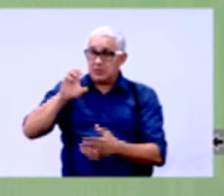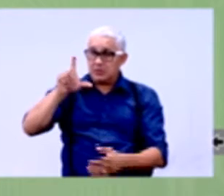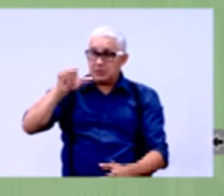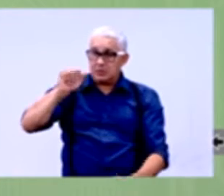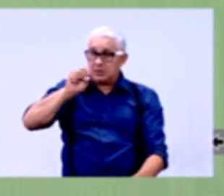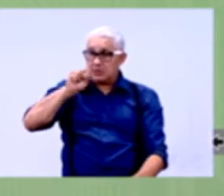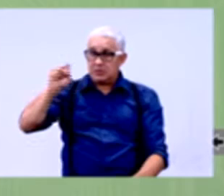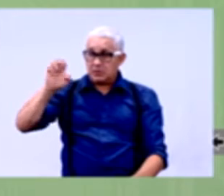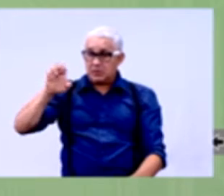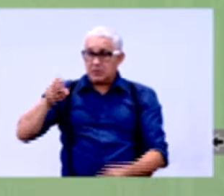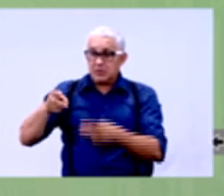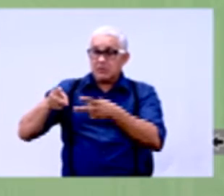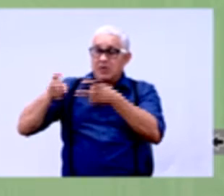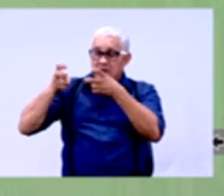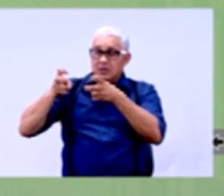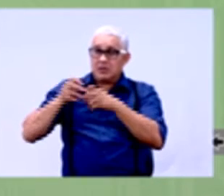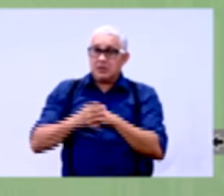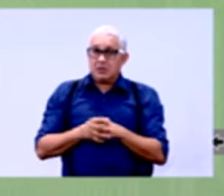aqui, identificando